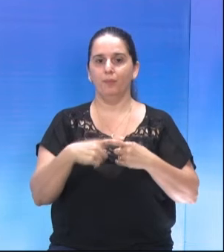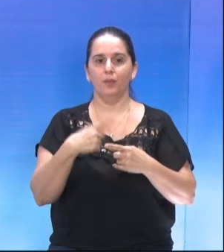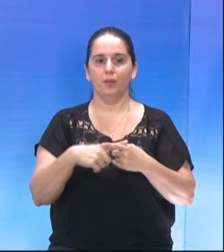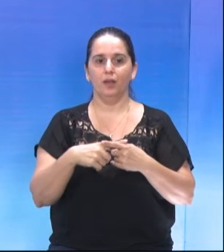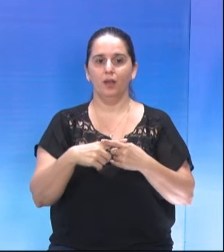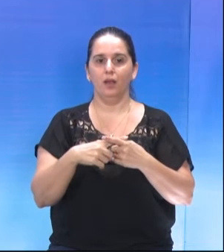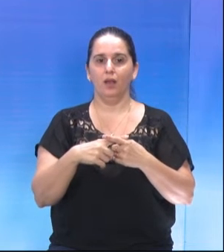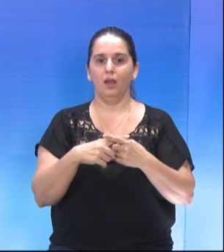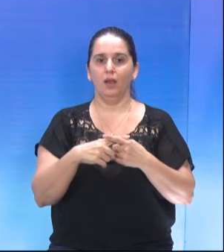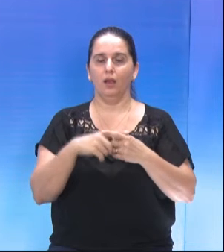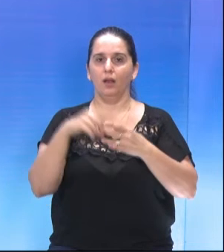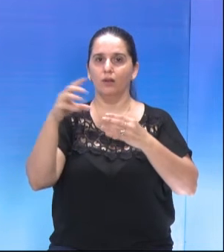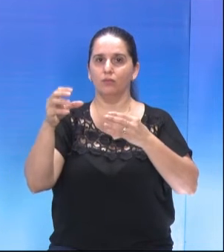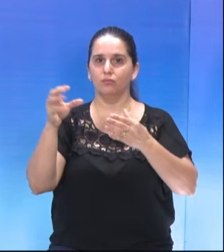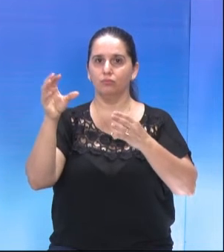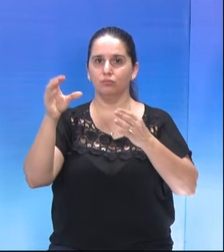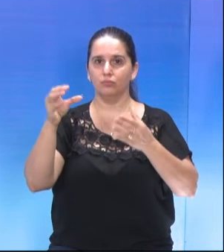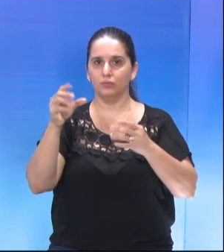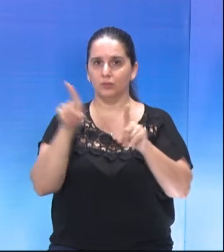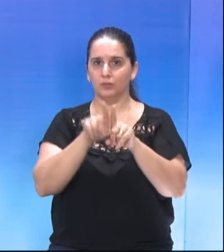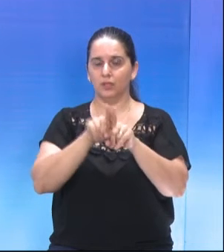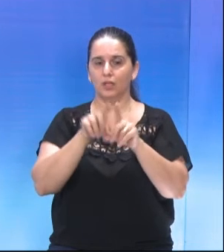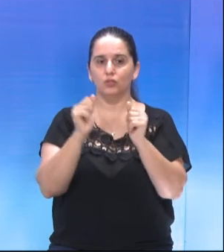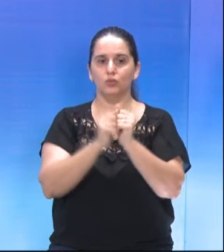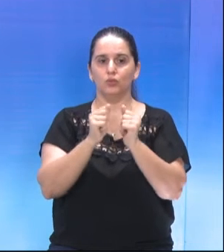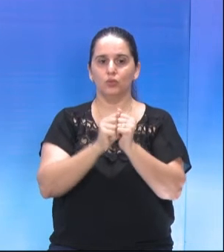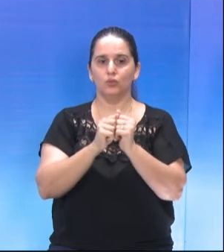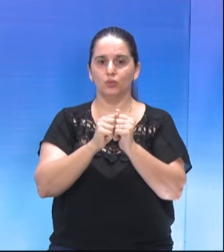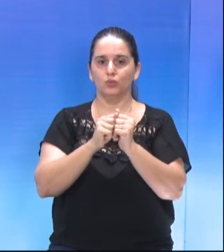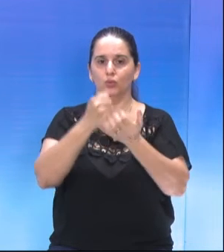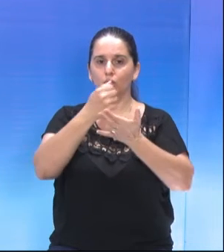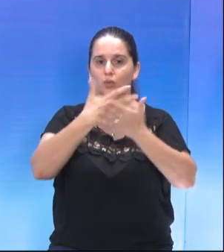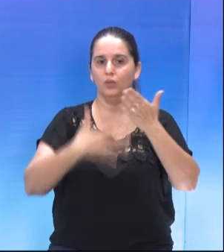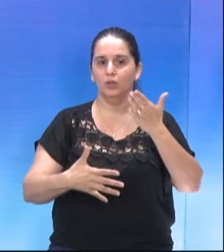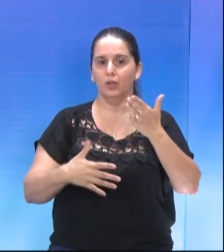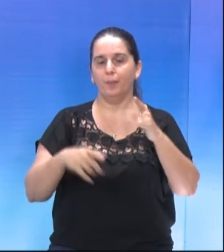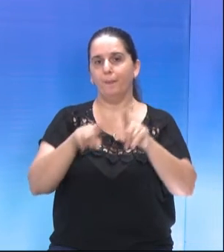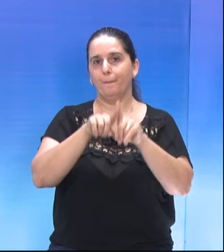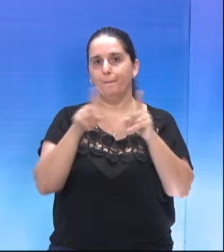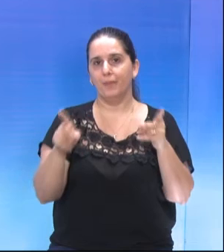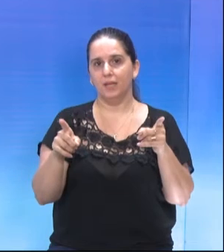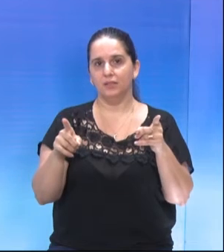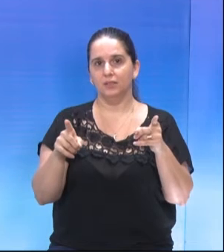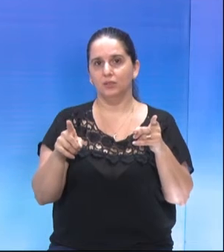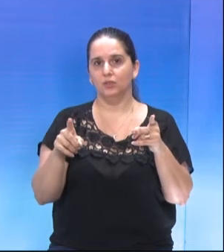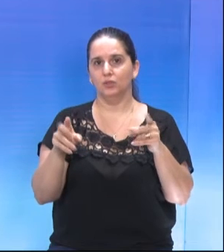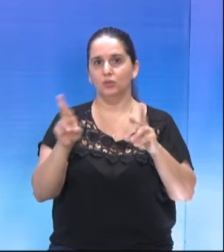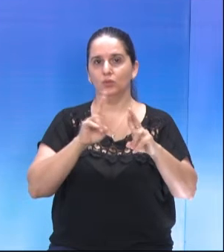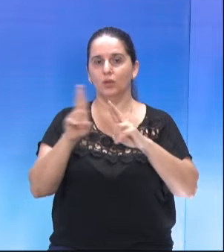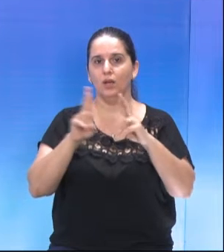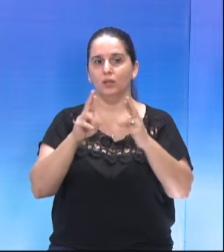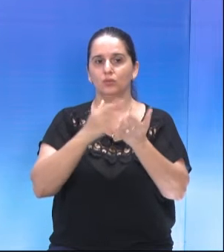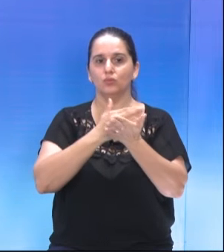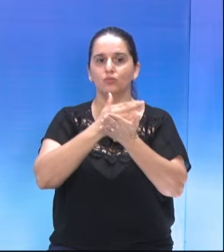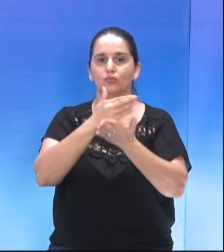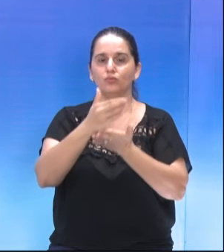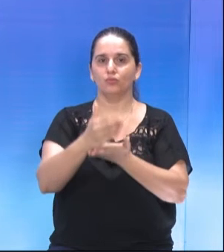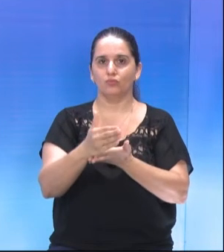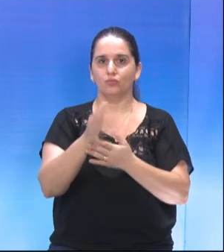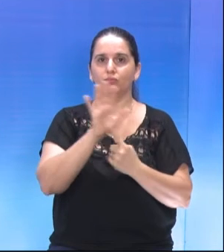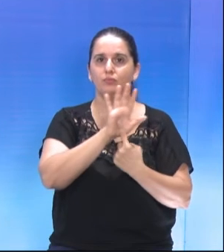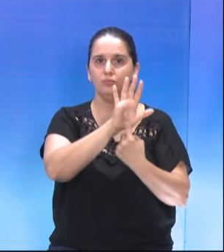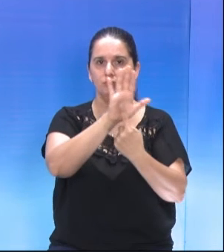é um elemento que também é presente nas operetas, porém, não se relaciona com a originalidade